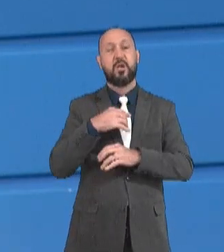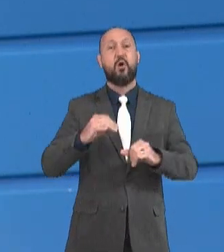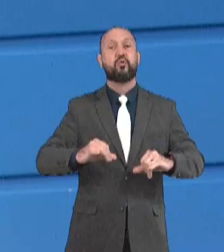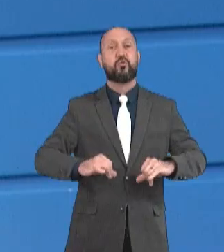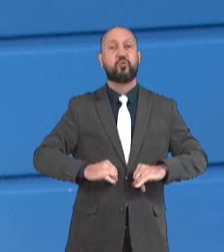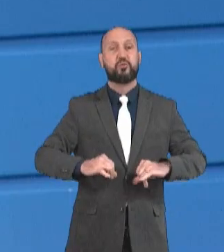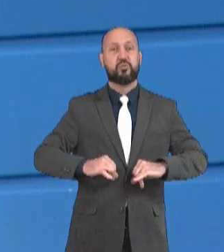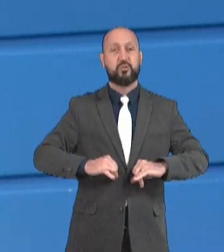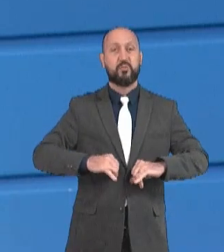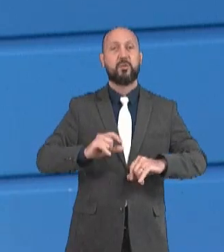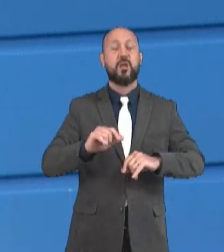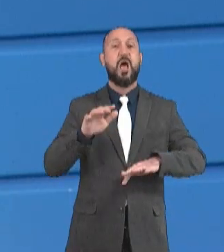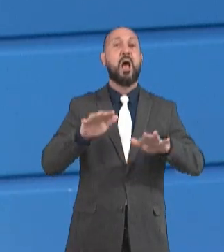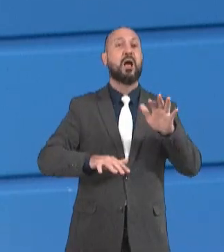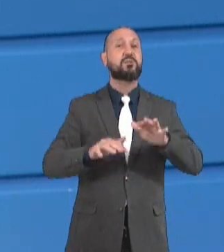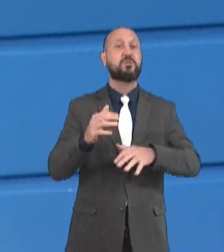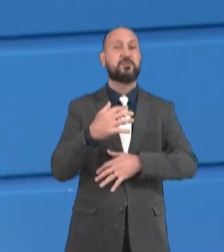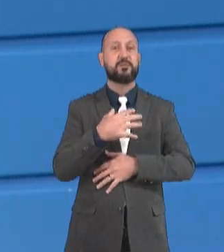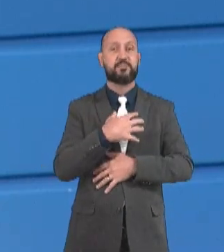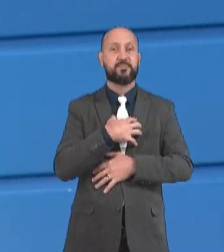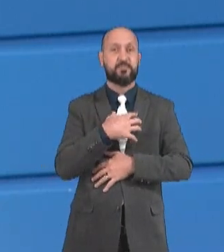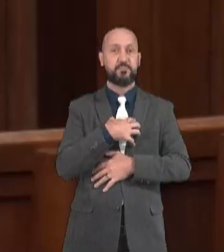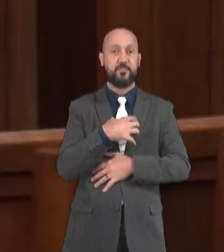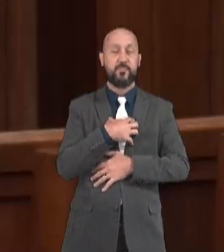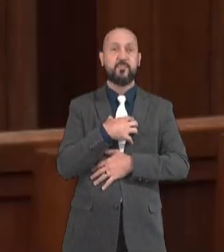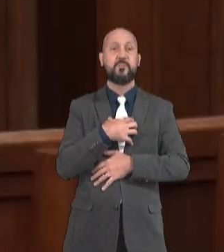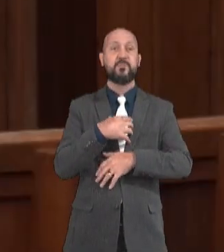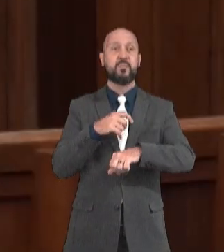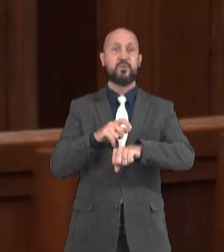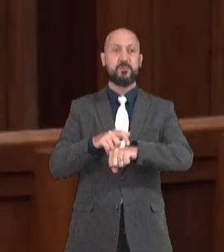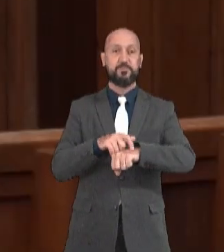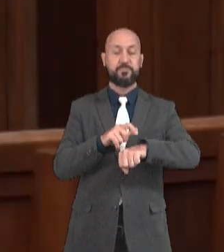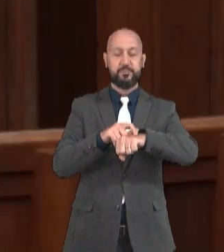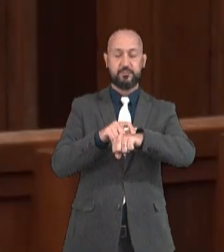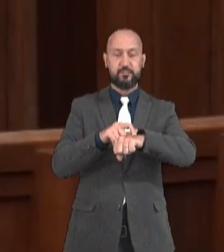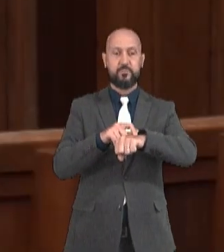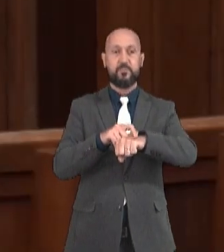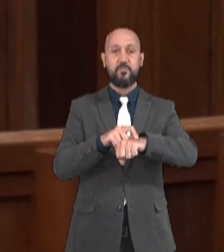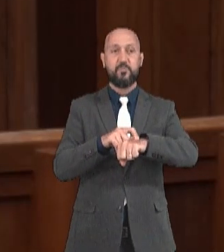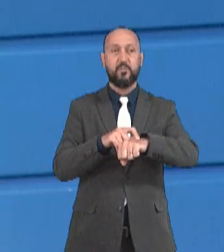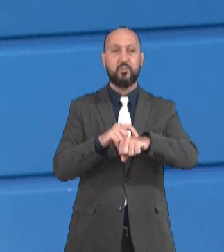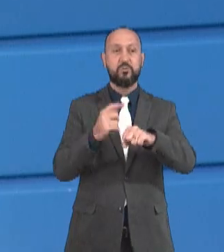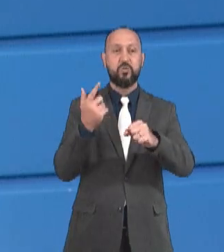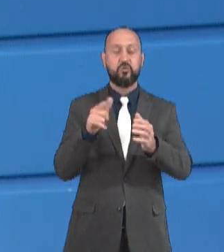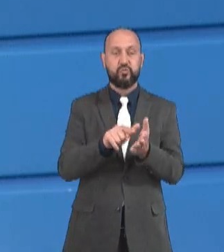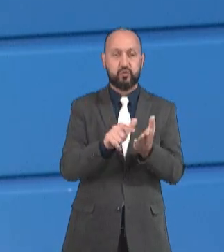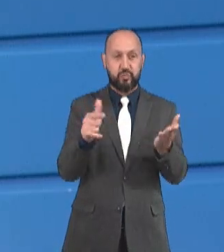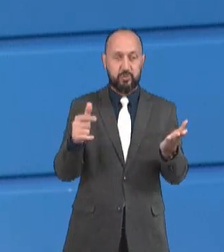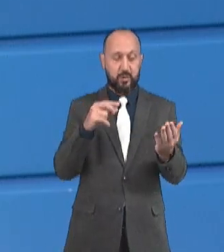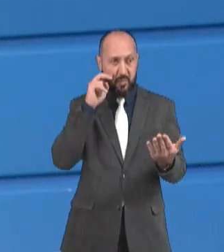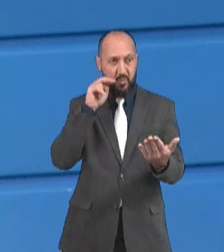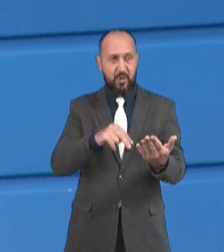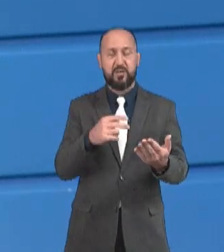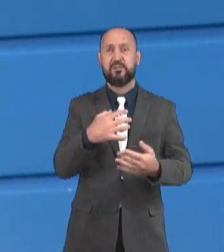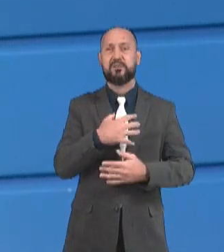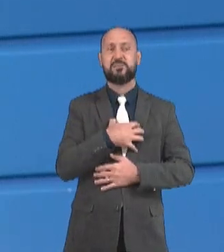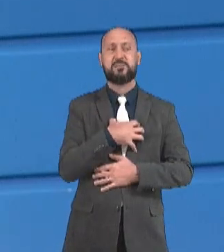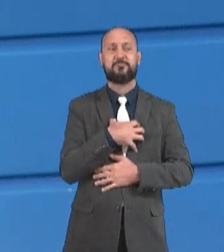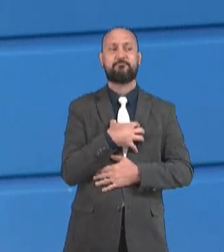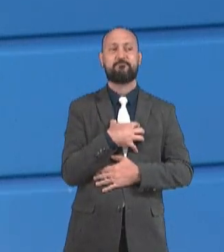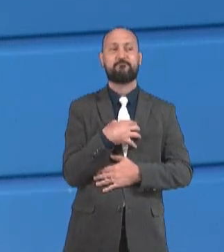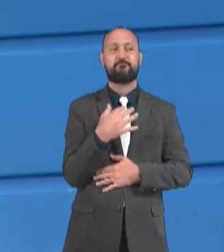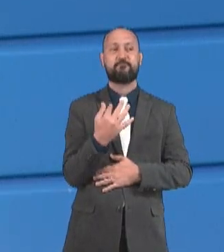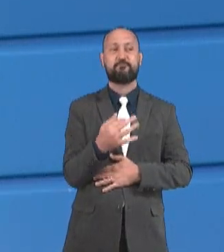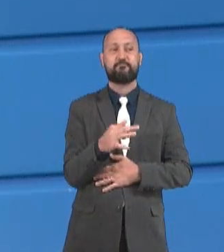sofrido realmente, e quando às vezes a gente... Eu teve um momento que eu parei de olhar manchete de jornal, porque eu sentia muita dor e a gente